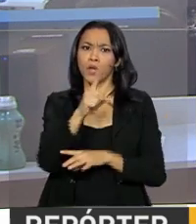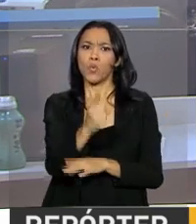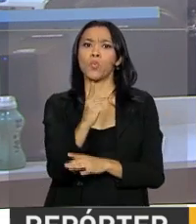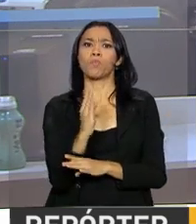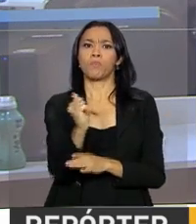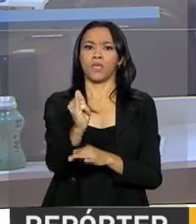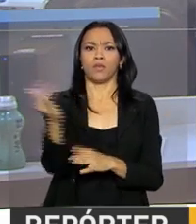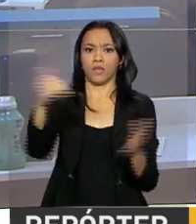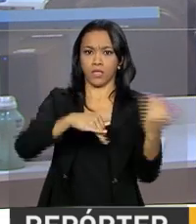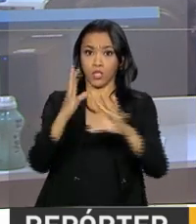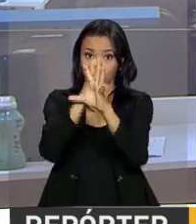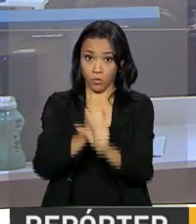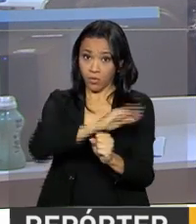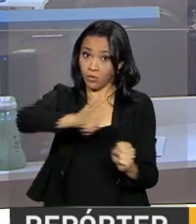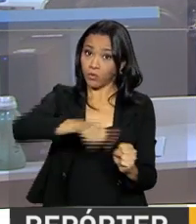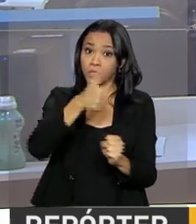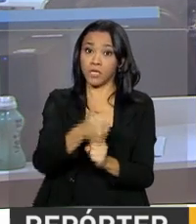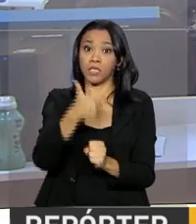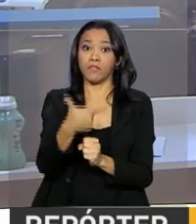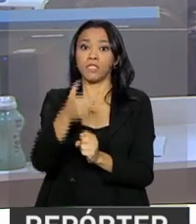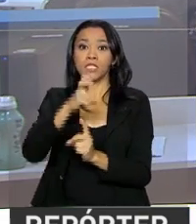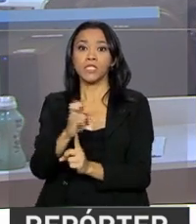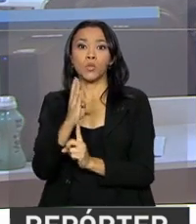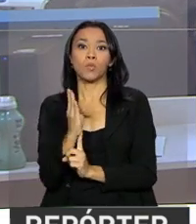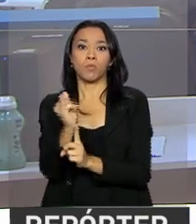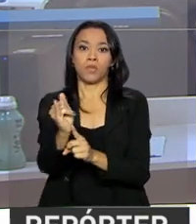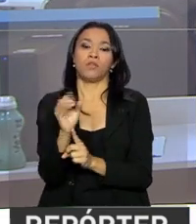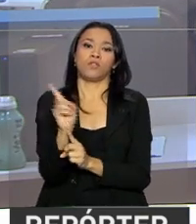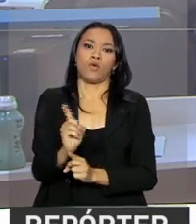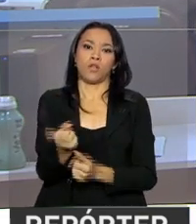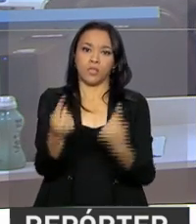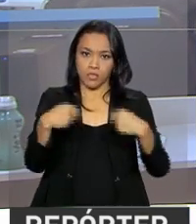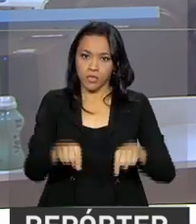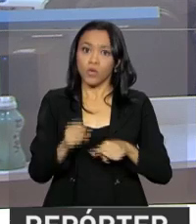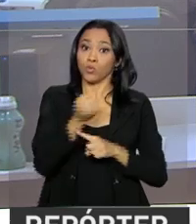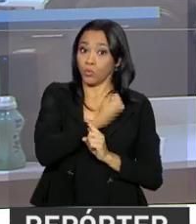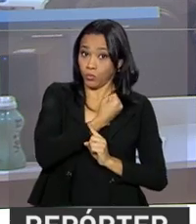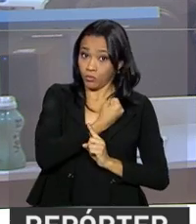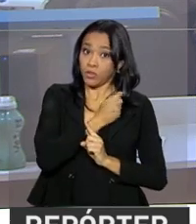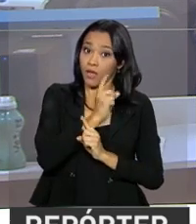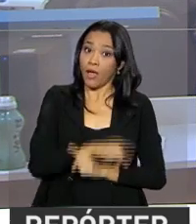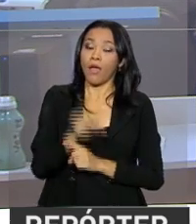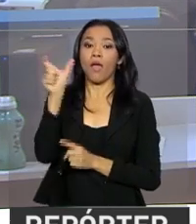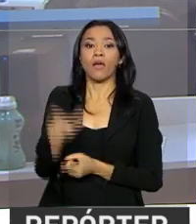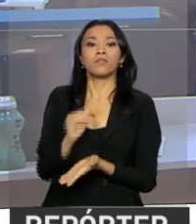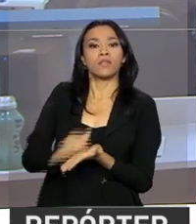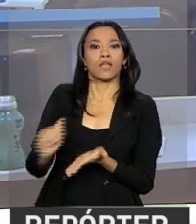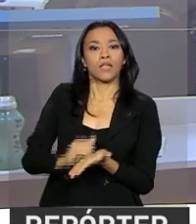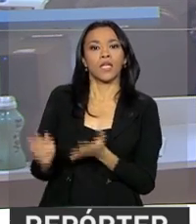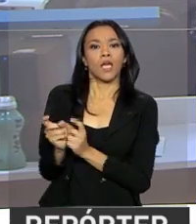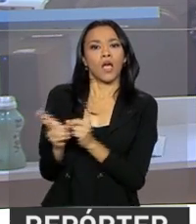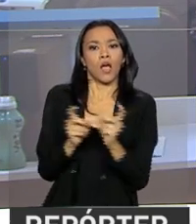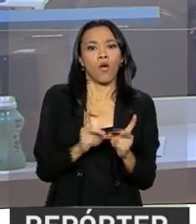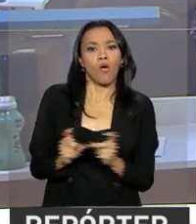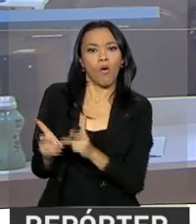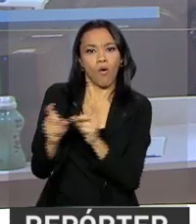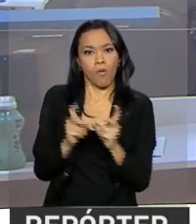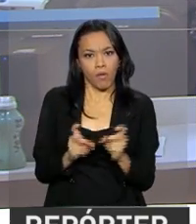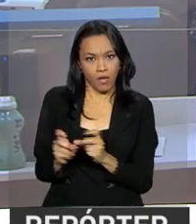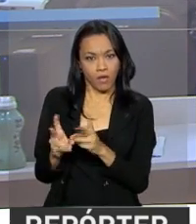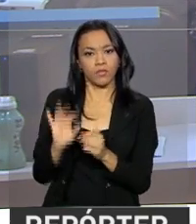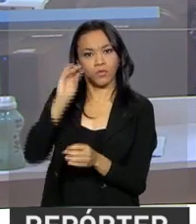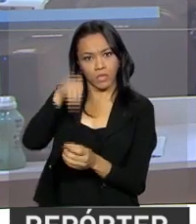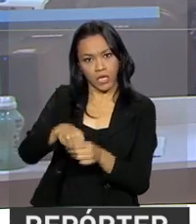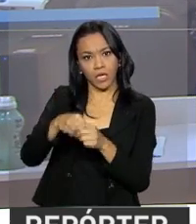exportações somam 125 Bilhões de Dólares os números são da secretaria de comércio exterior do